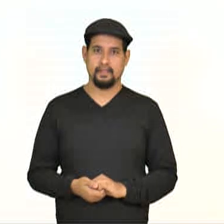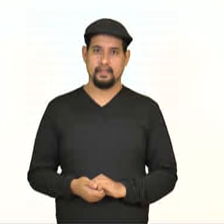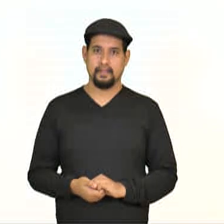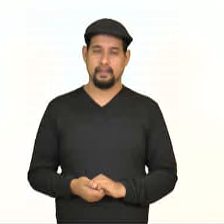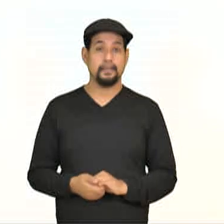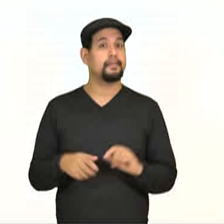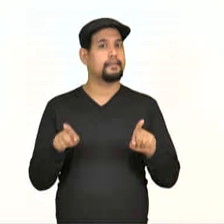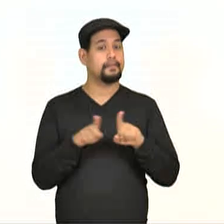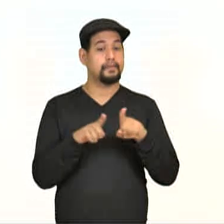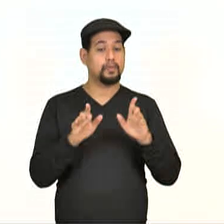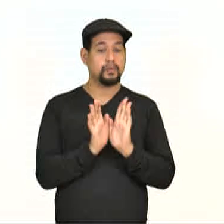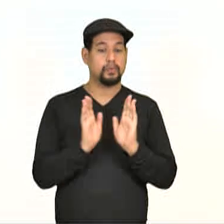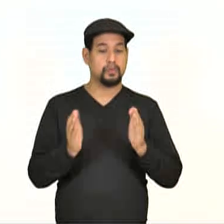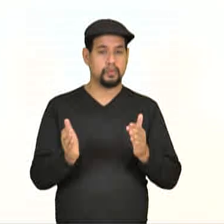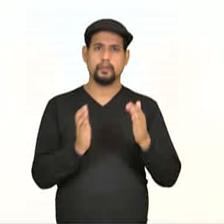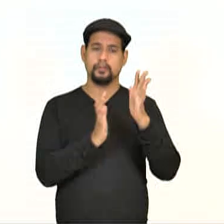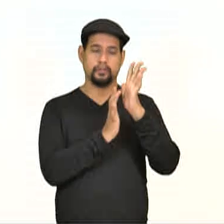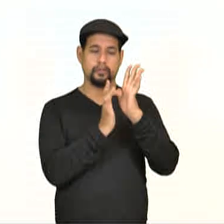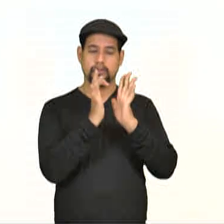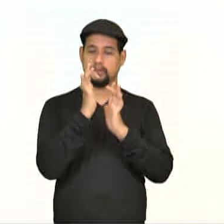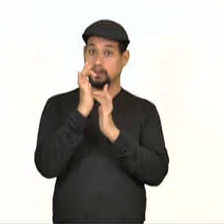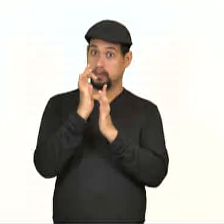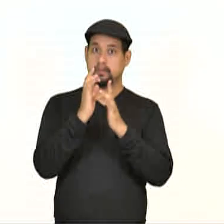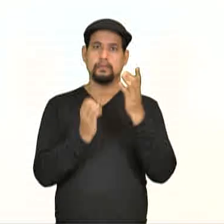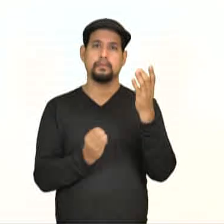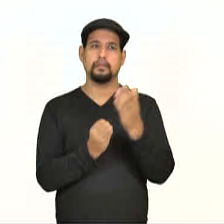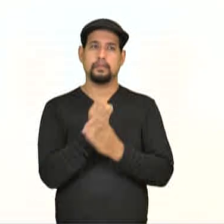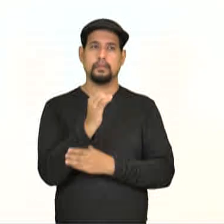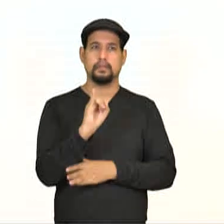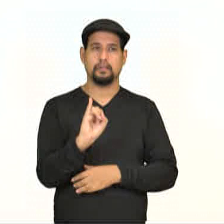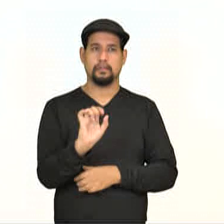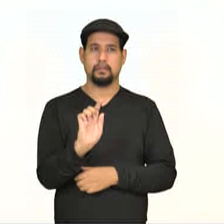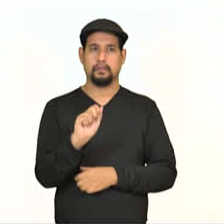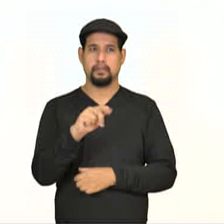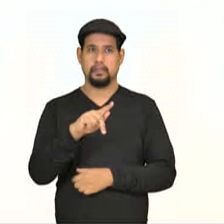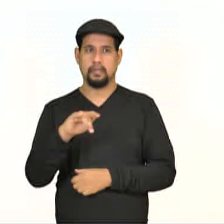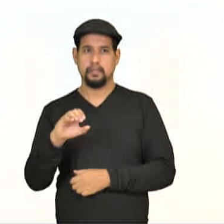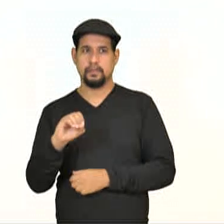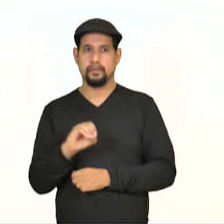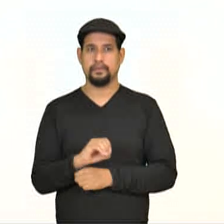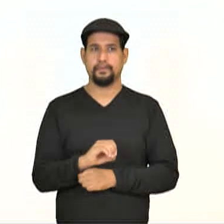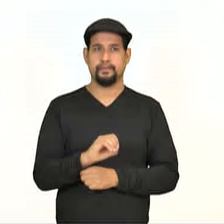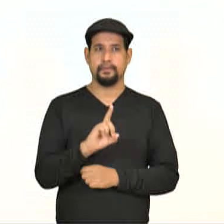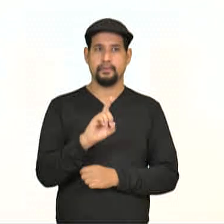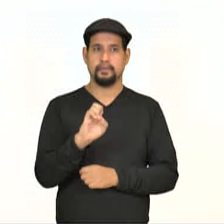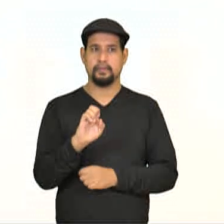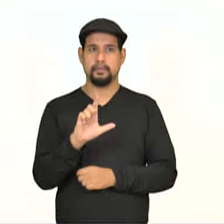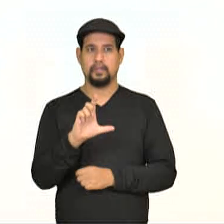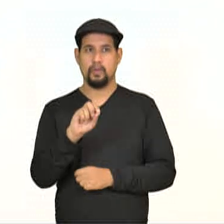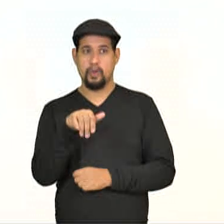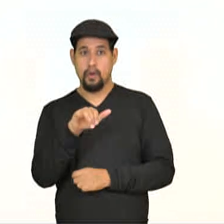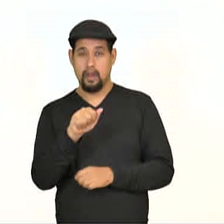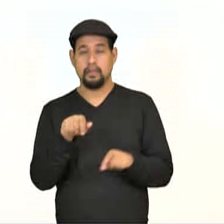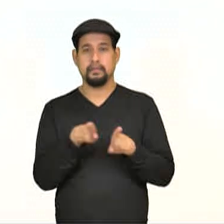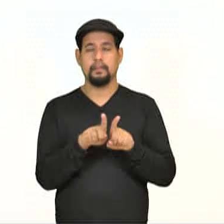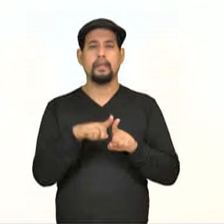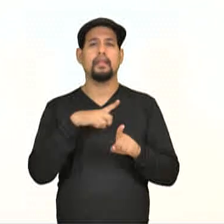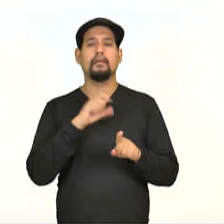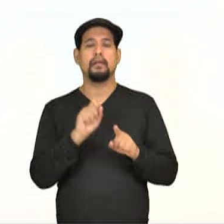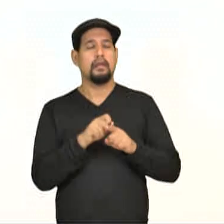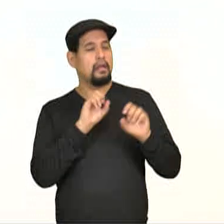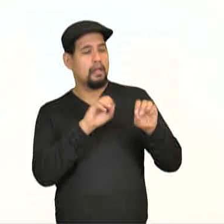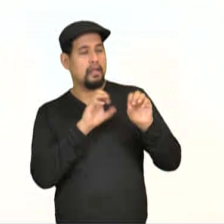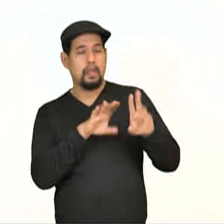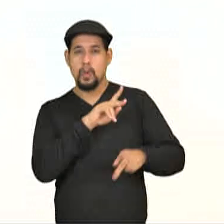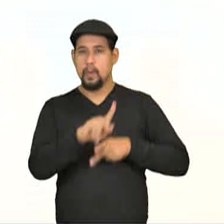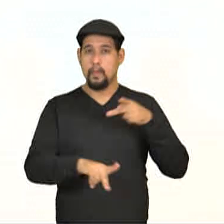A Companhia de Jesus, criada por Inácio de Loyola, esteve presente na colonização da América com o objetivo de catequizar os povos